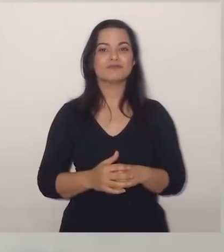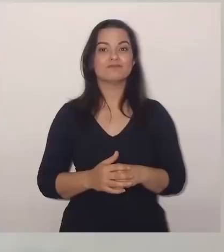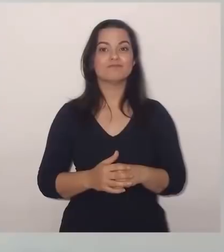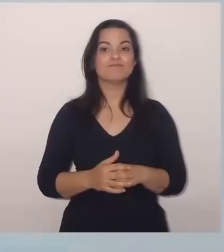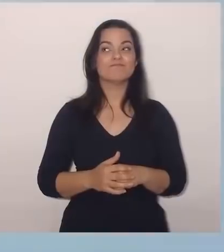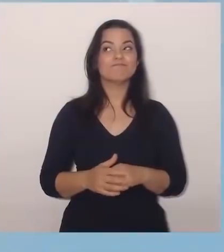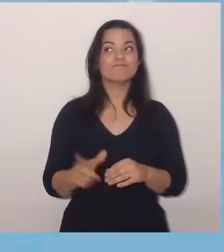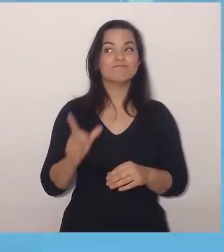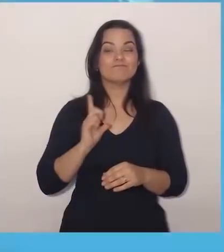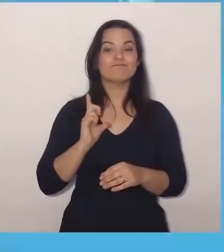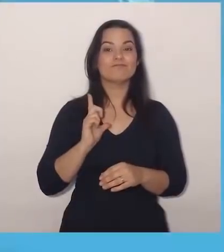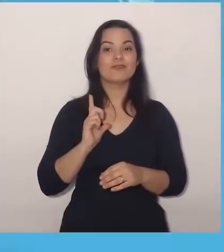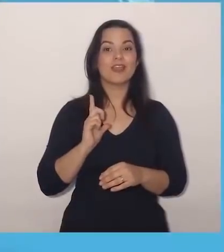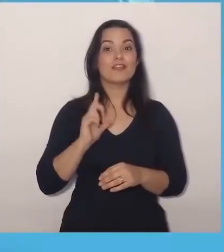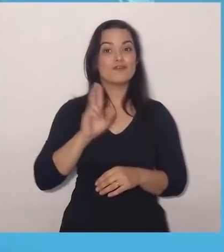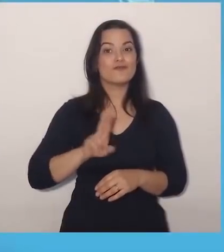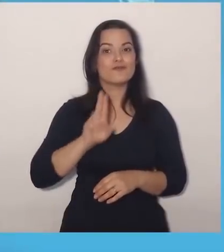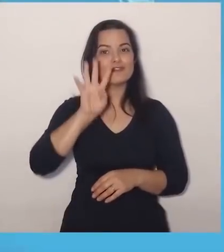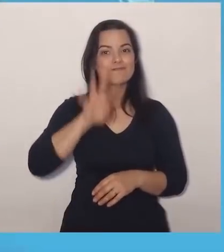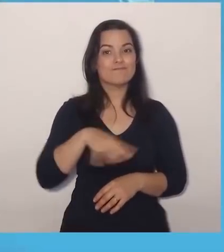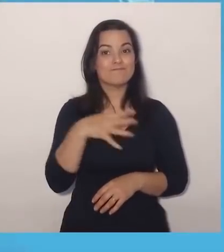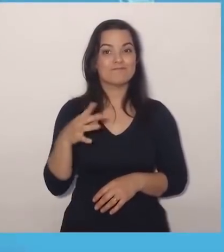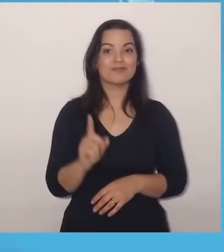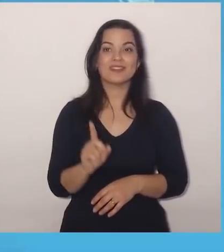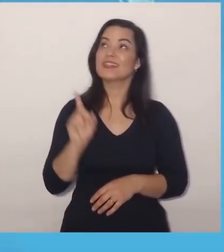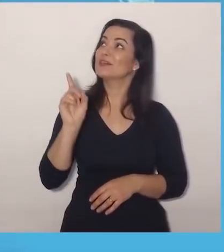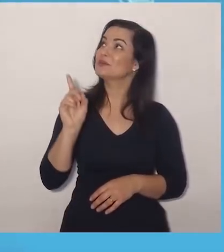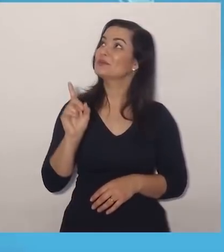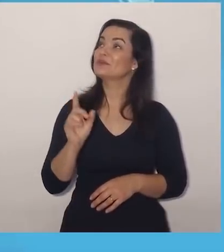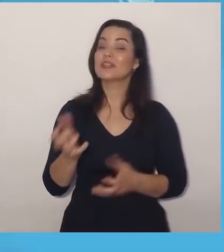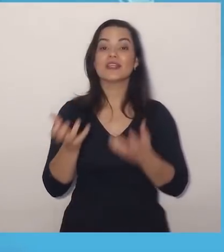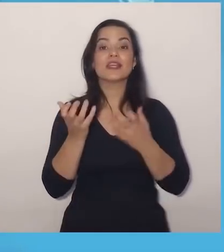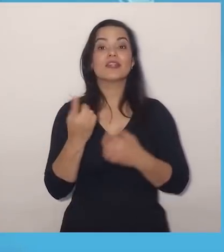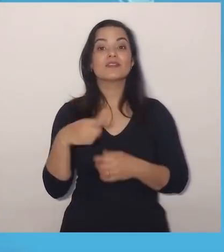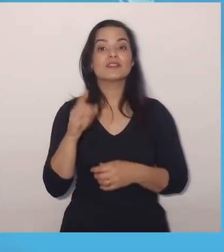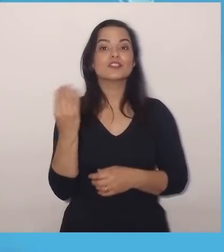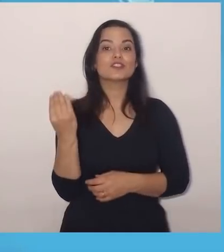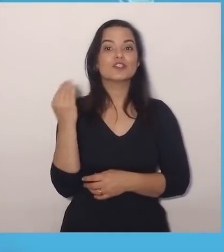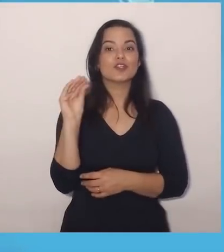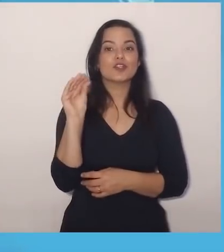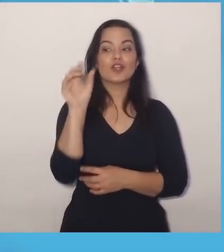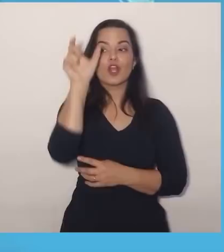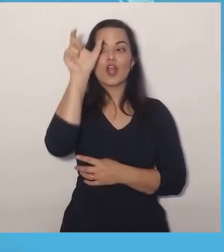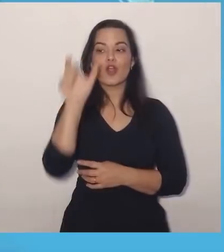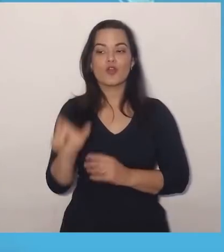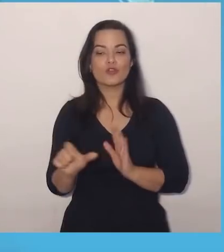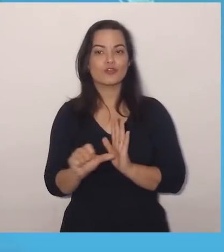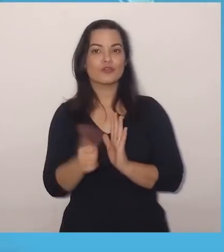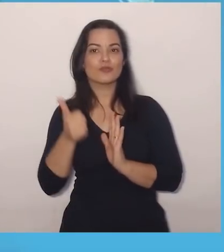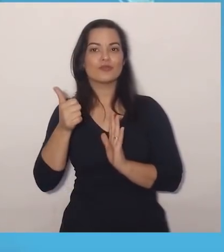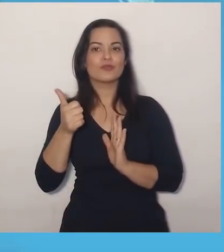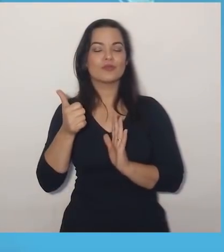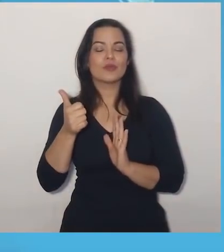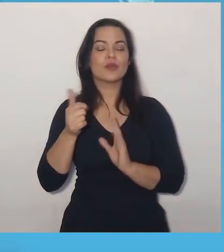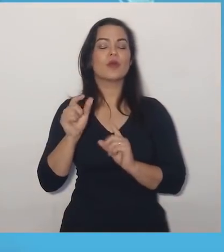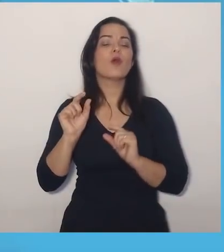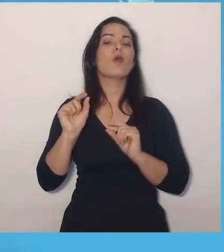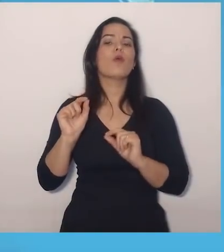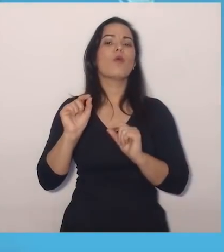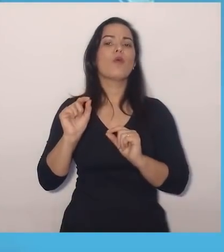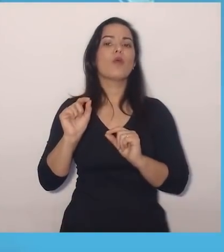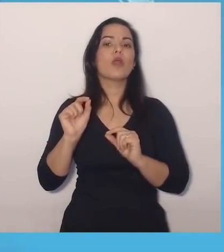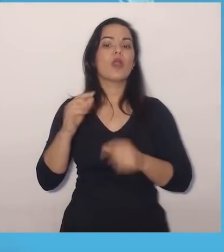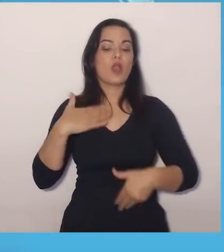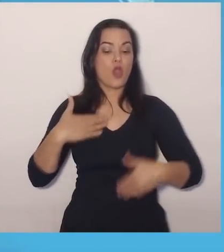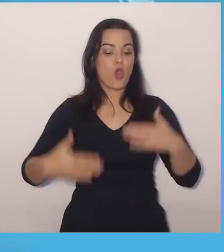essa tabela. Então, na tabela, eu quero que vocês coloquem aí na primeira coluna qual é o órgão